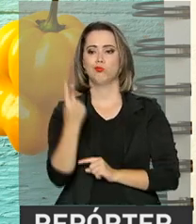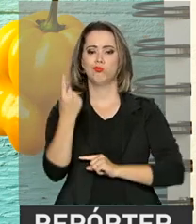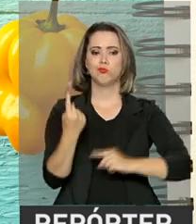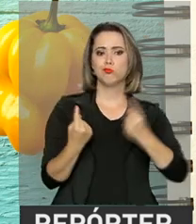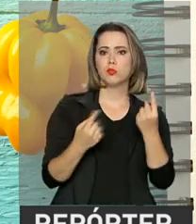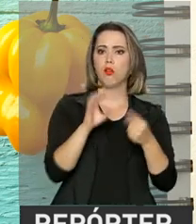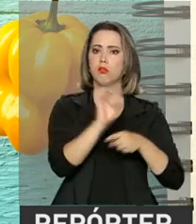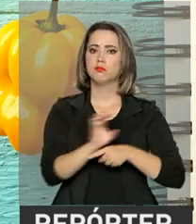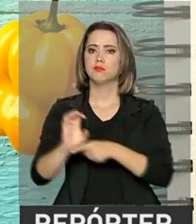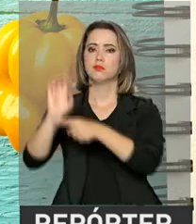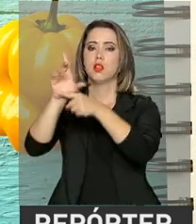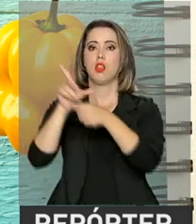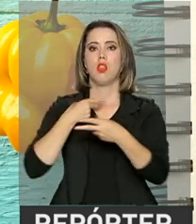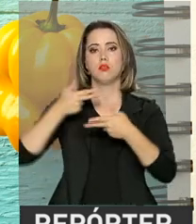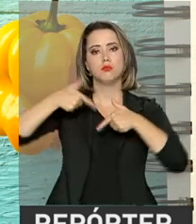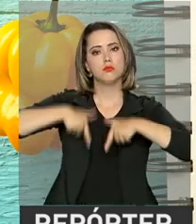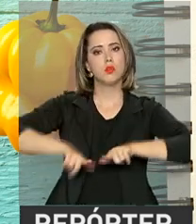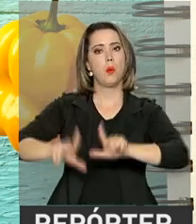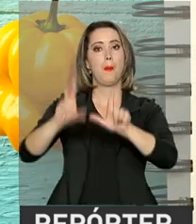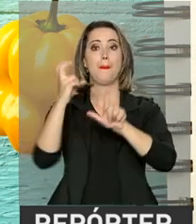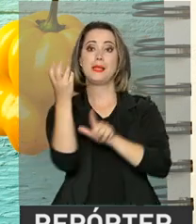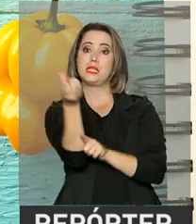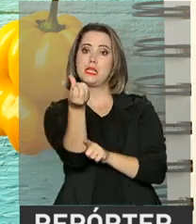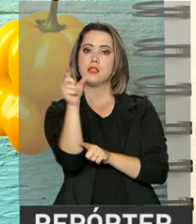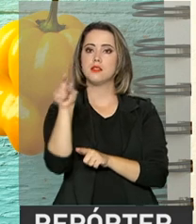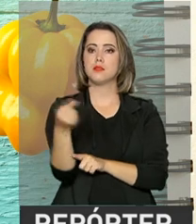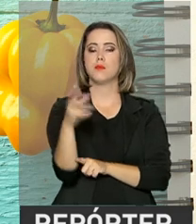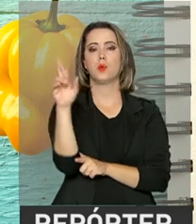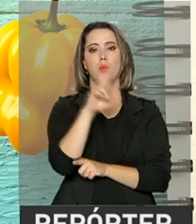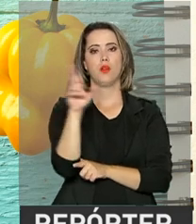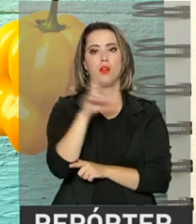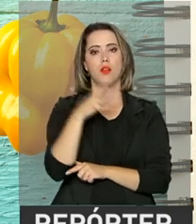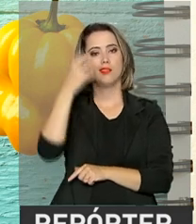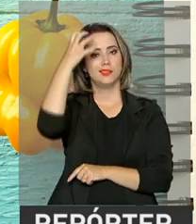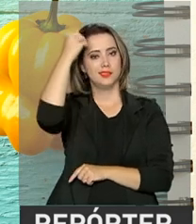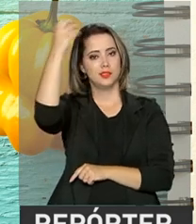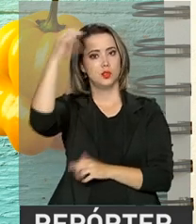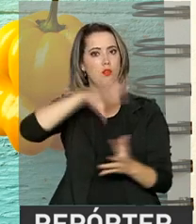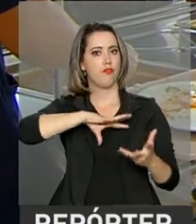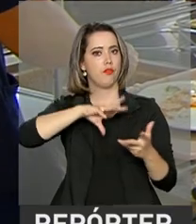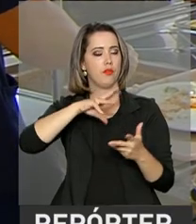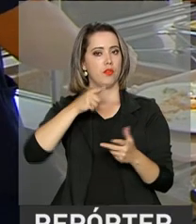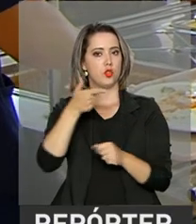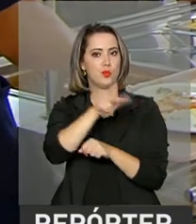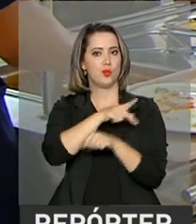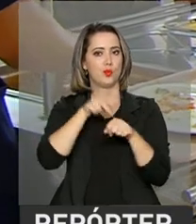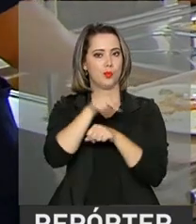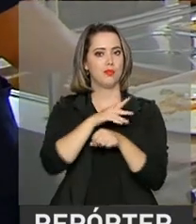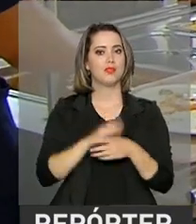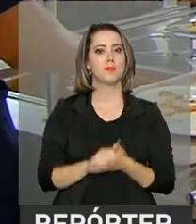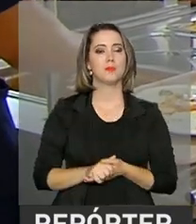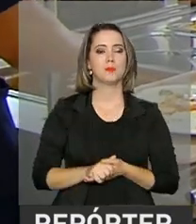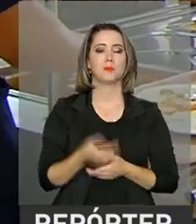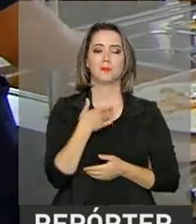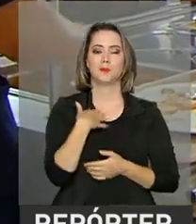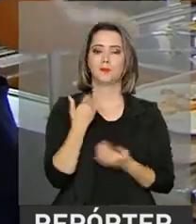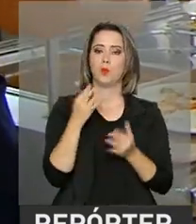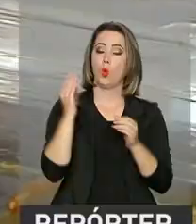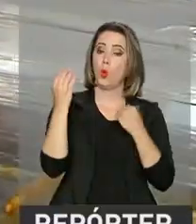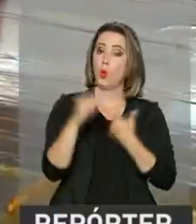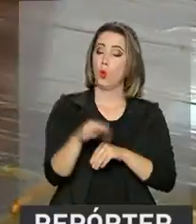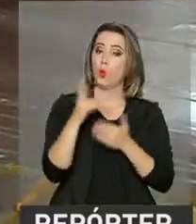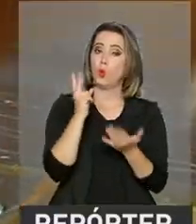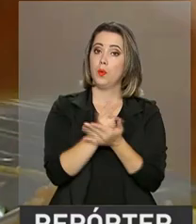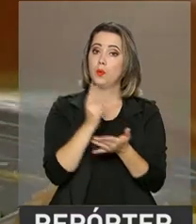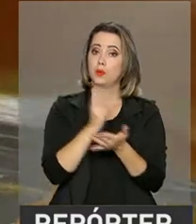região receberão um prêmio no valor de R$ 6.000 e uma viagem internacional. O concurso foi lançado na mesma